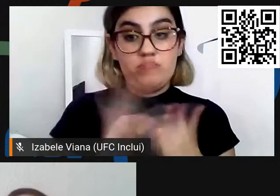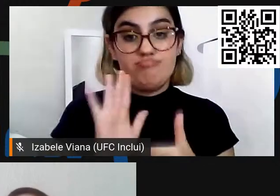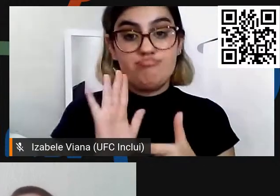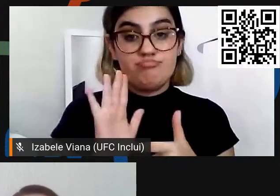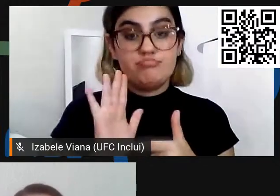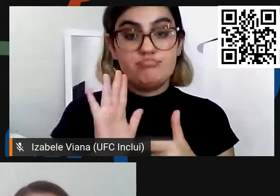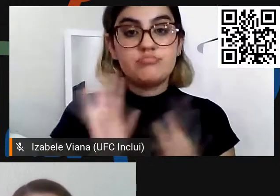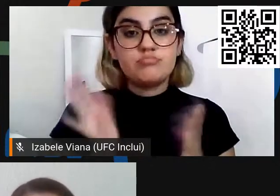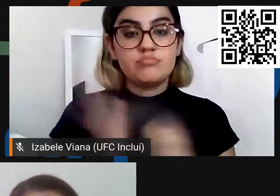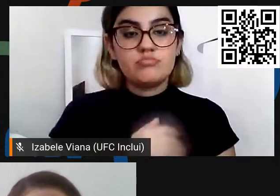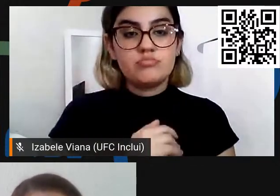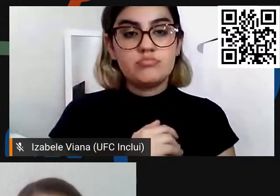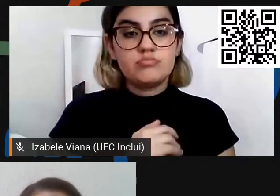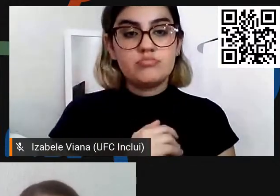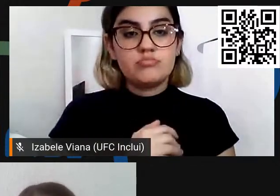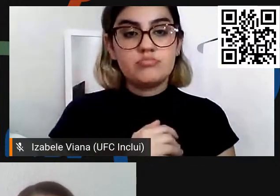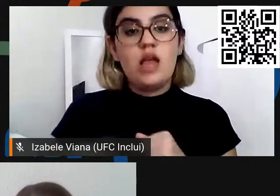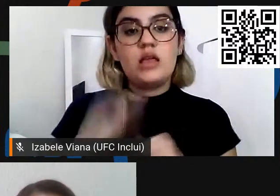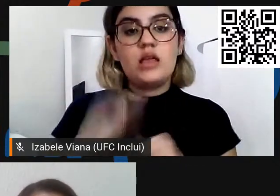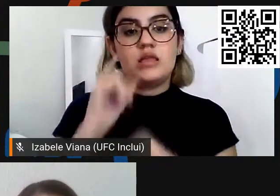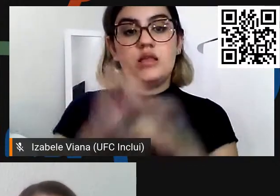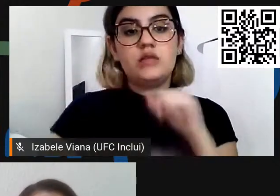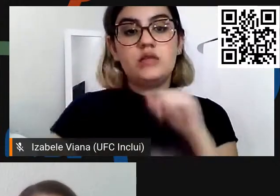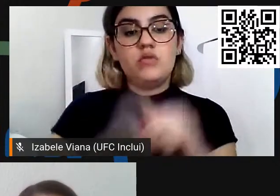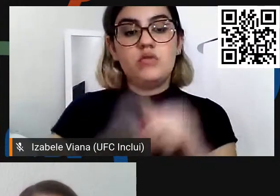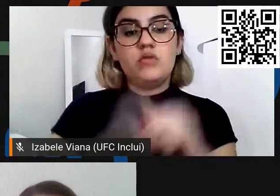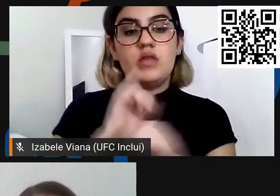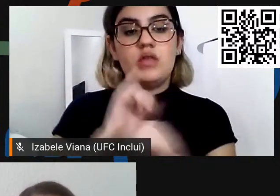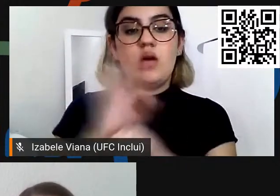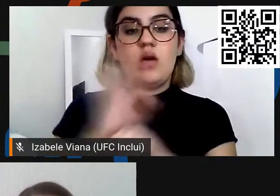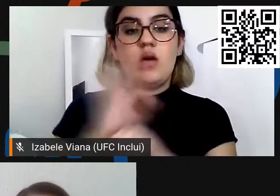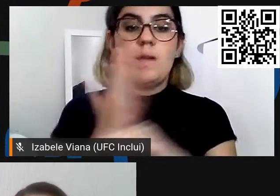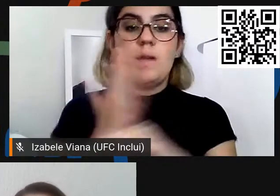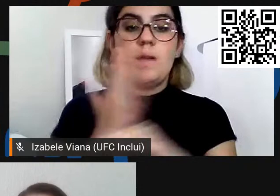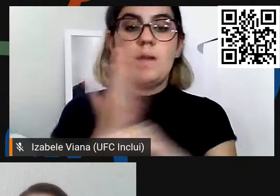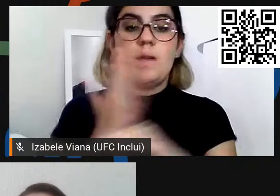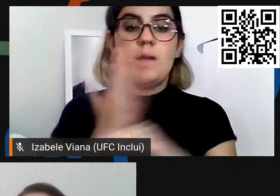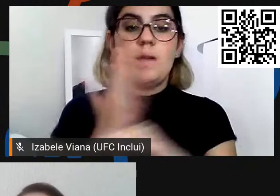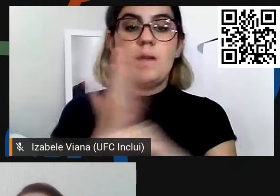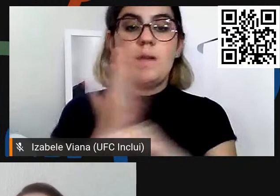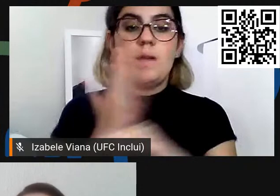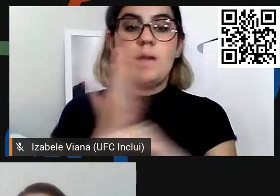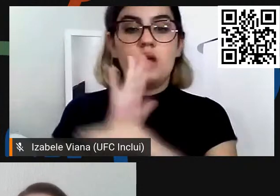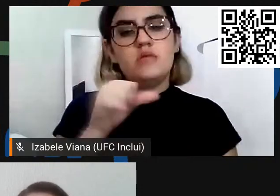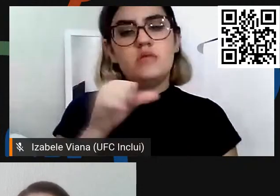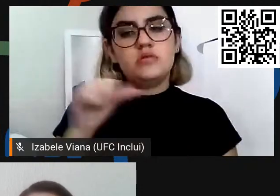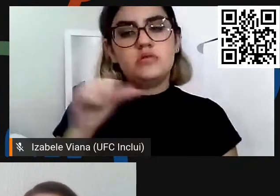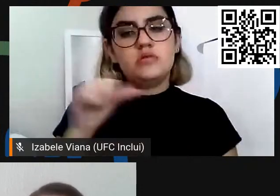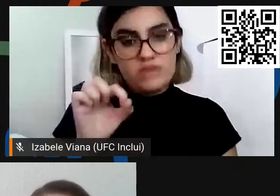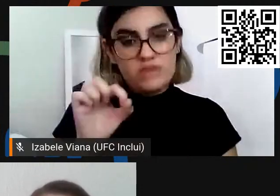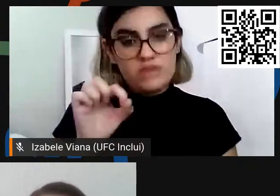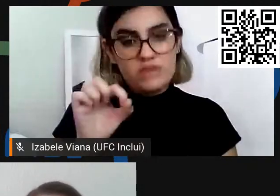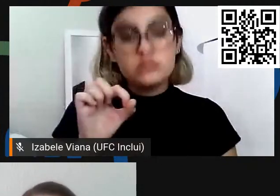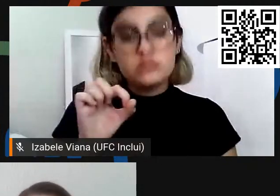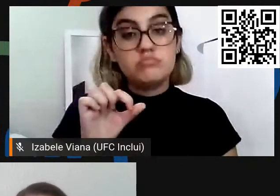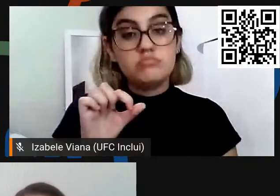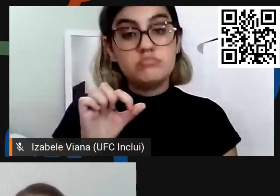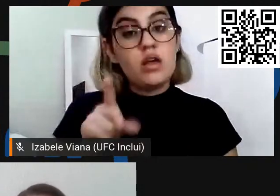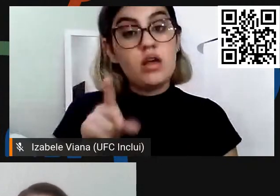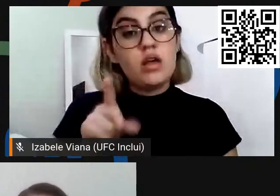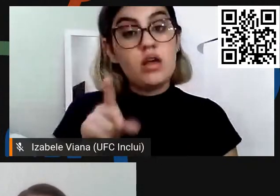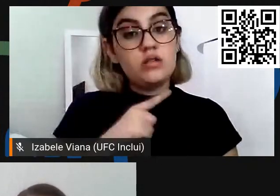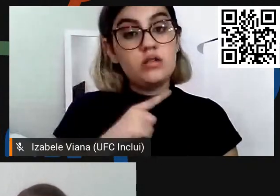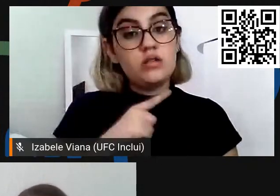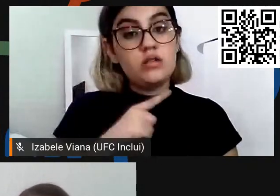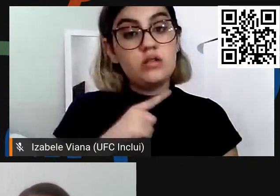uma colaboração internacional, ela iniciou na década de 90, e ela, por médicos, né, principalmente